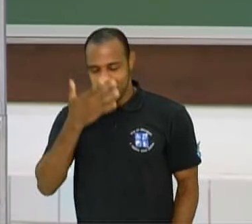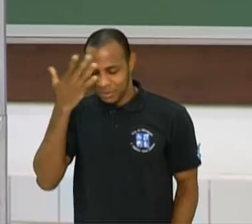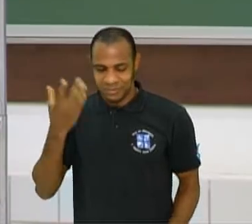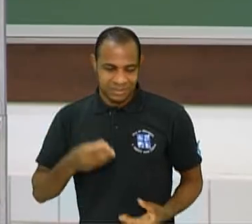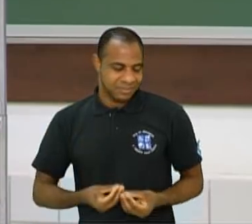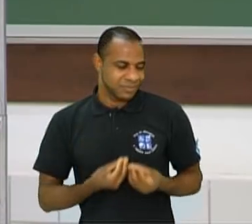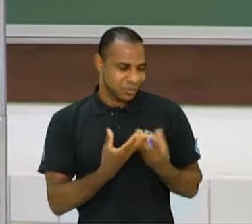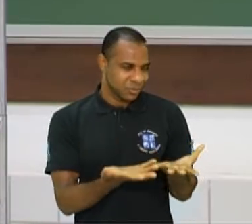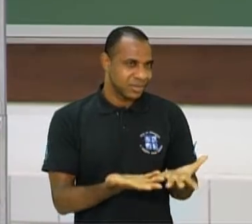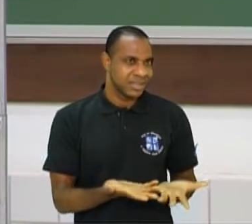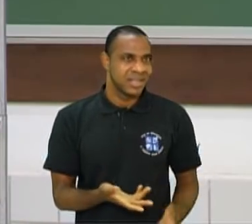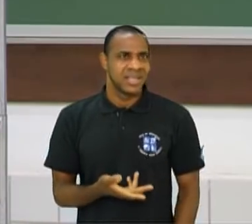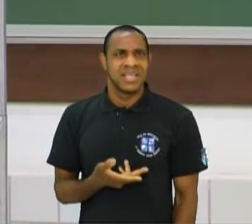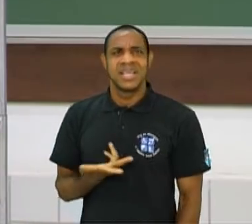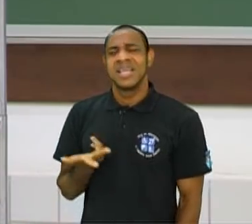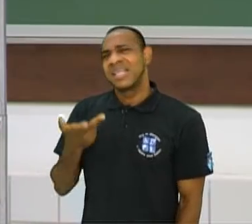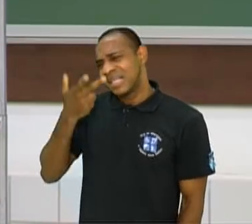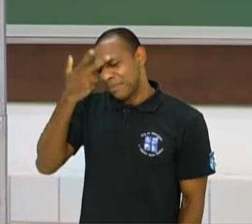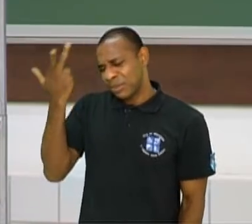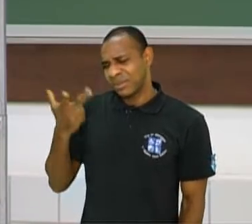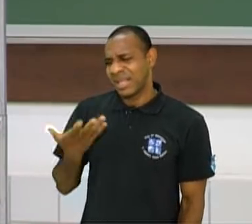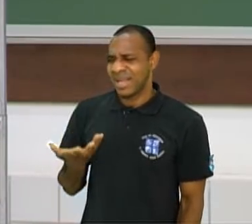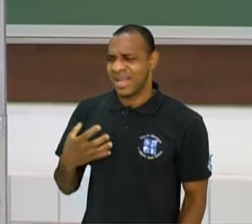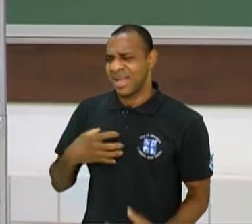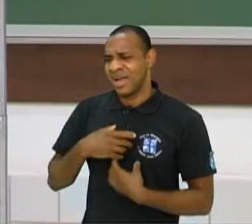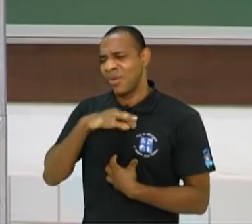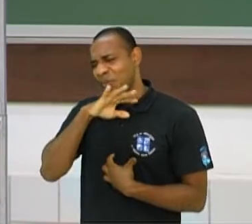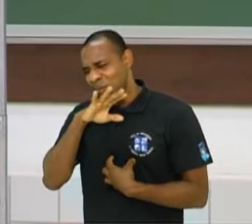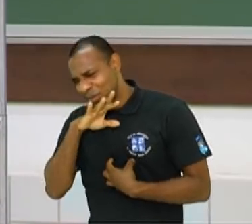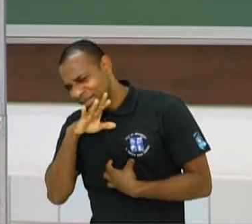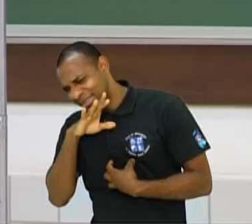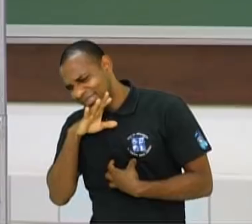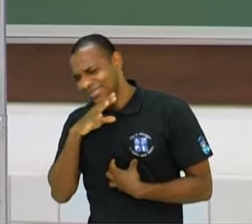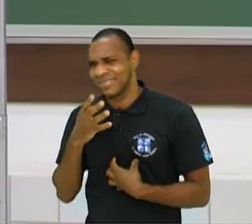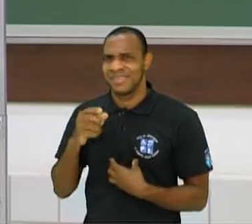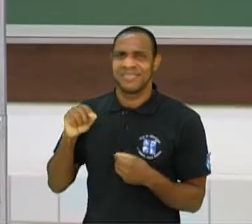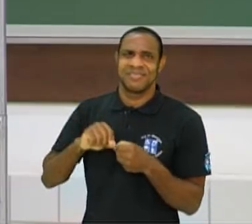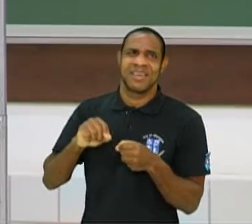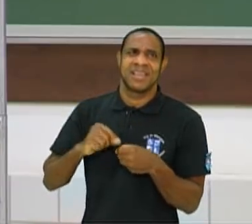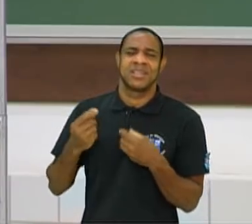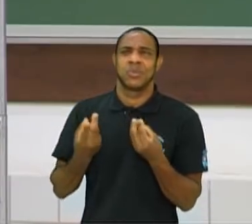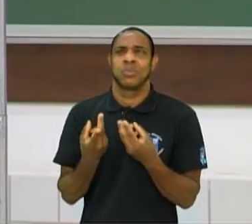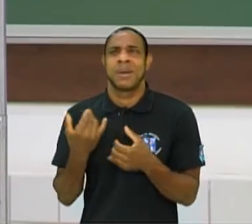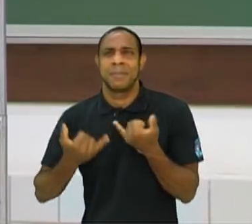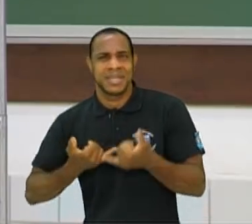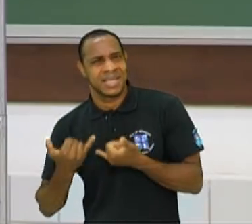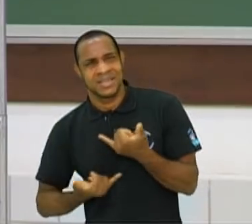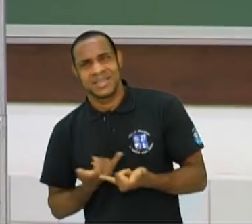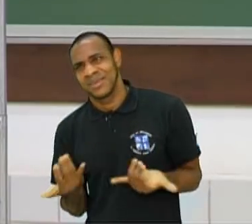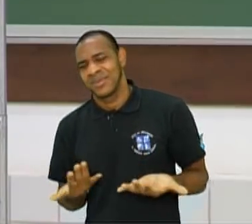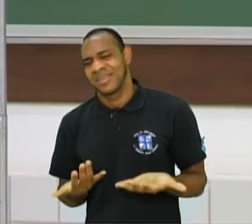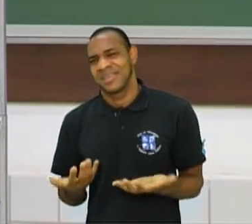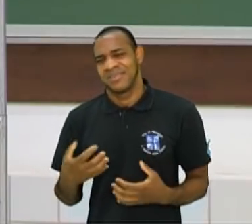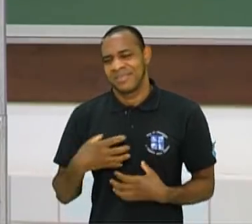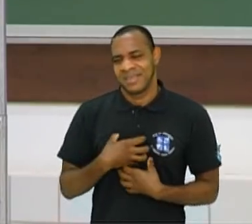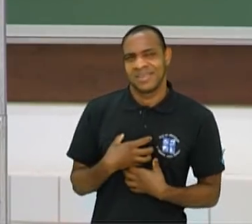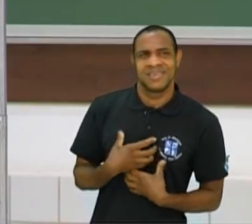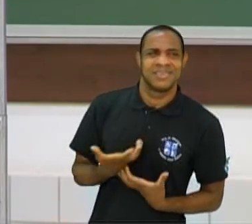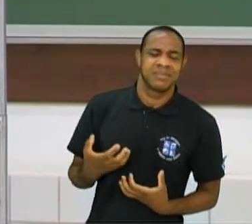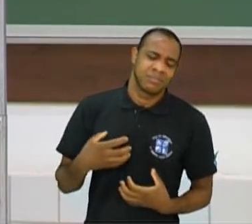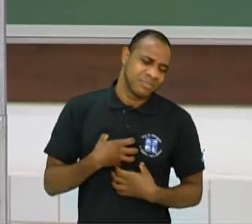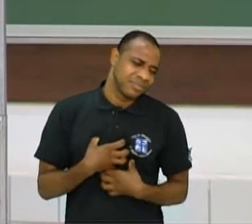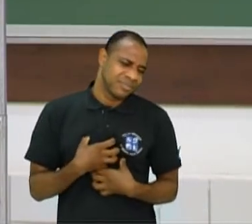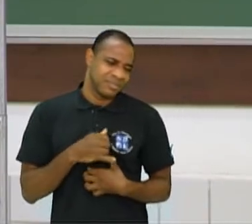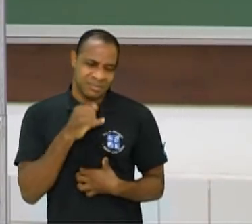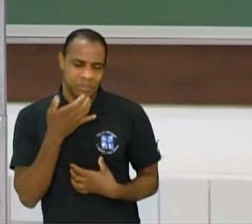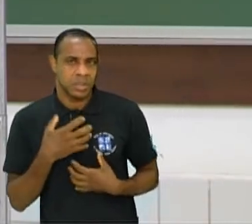embora. Se não dá doce, se elas não ganham doce naquela casa, elas fazem alguma travessura. E o que pode ser essa travessura? Pode